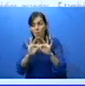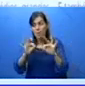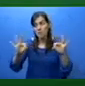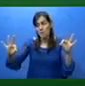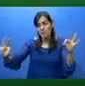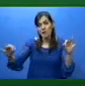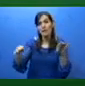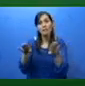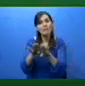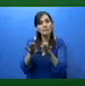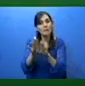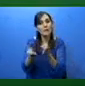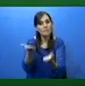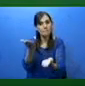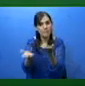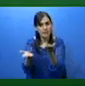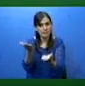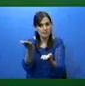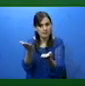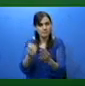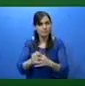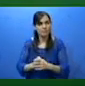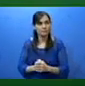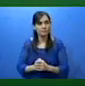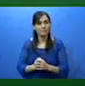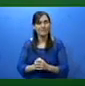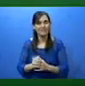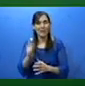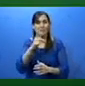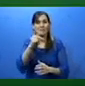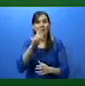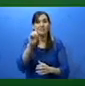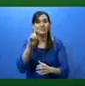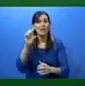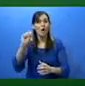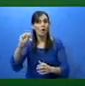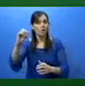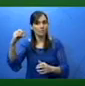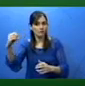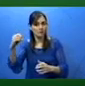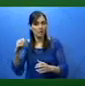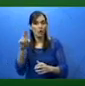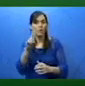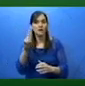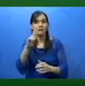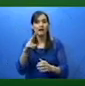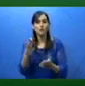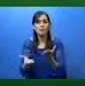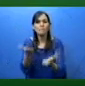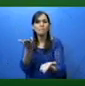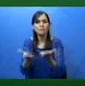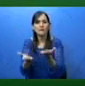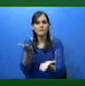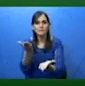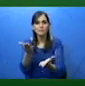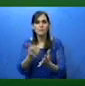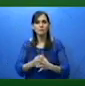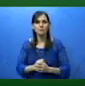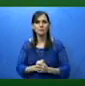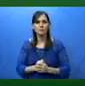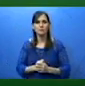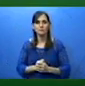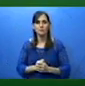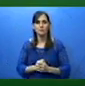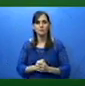lá? Página 180, unidades de medida de massa. Vamos lá?